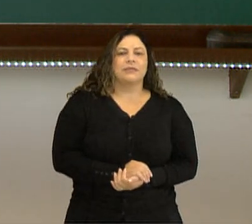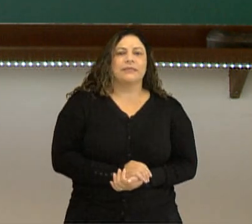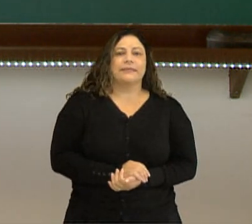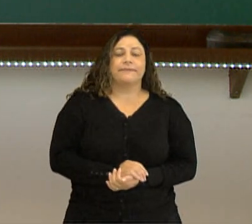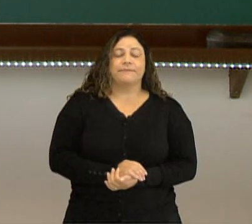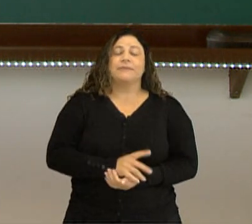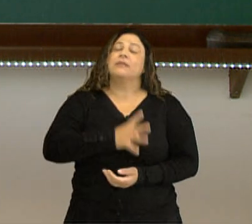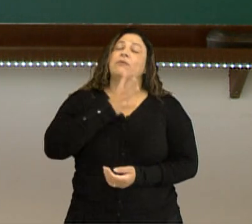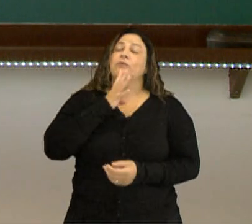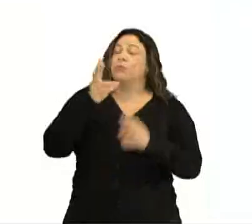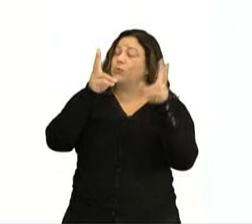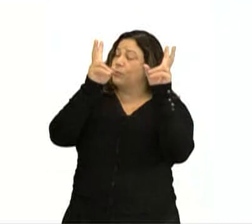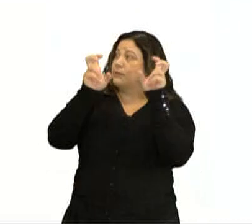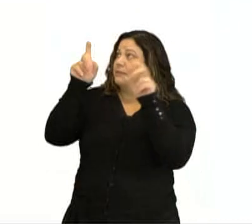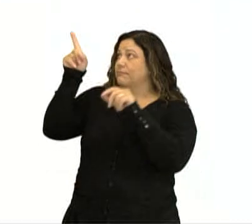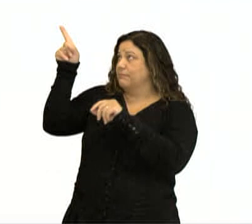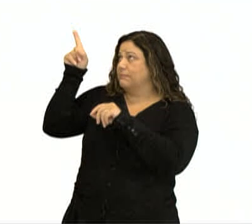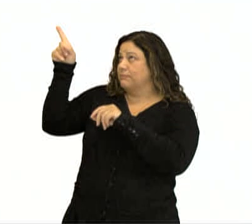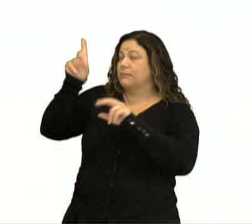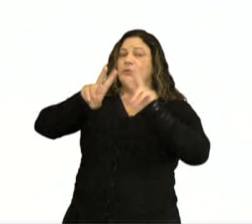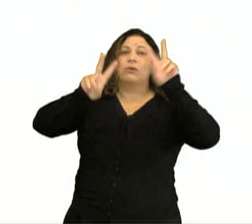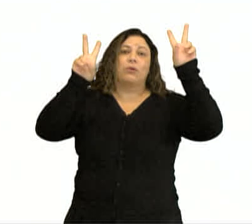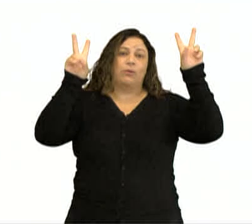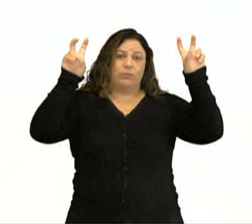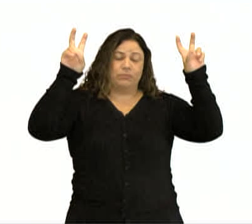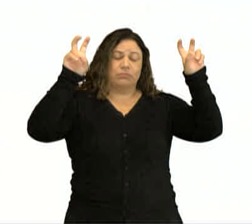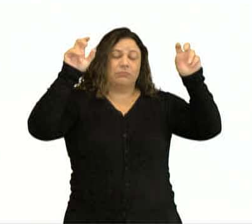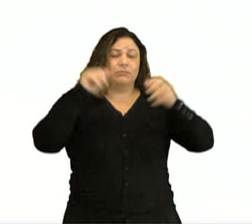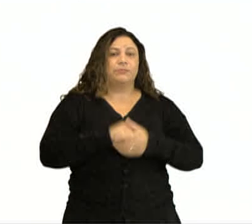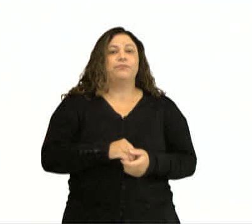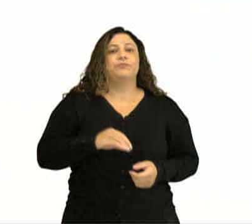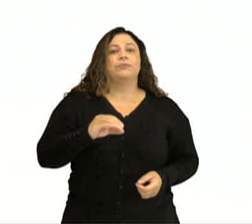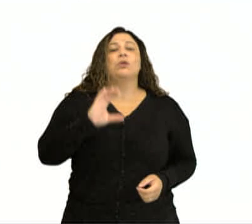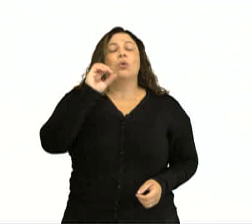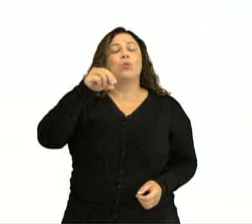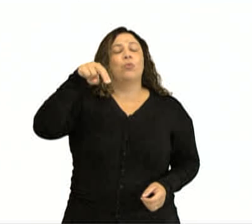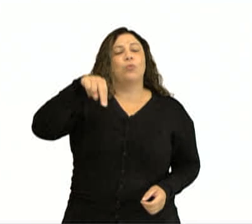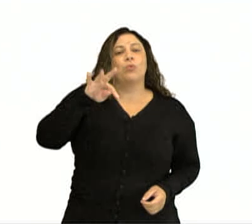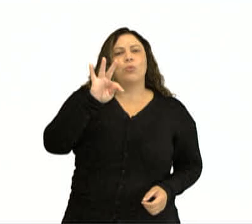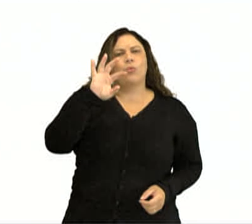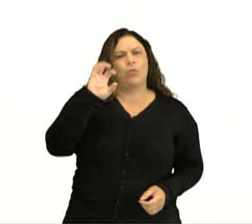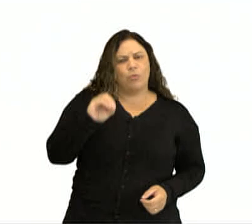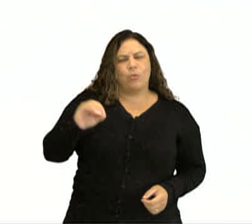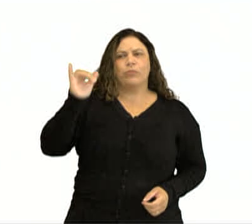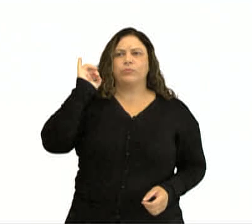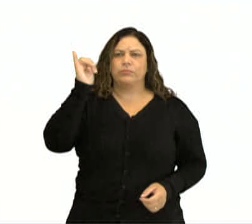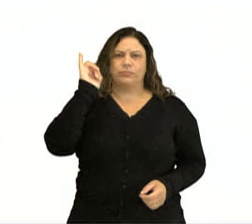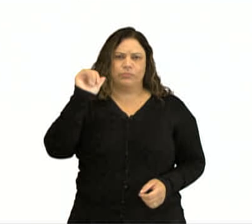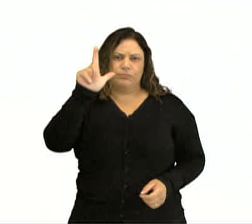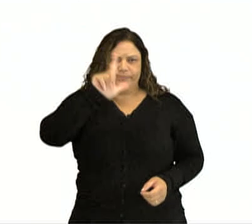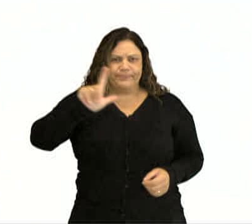figuras de linguagem. O conto é um gênero literário, portanto, pode